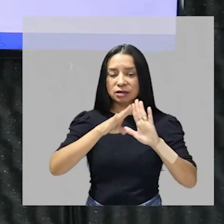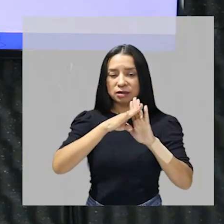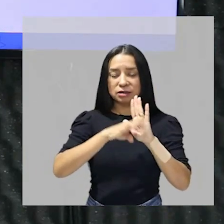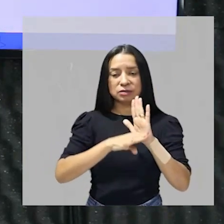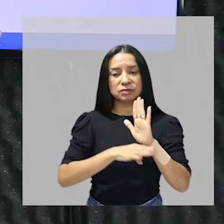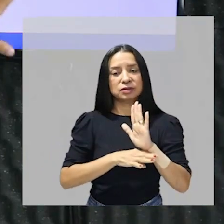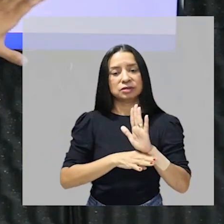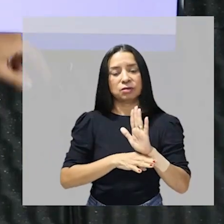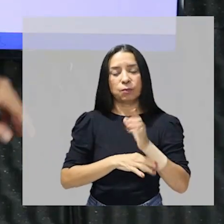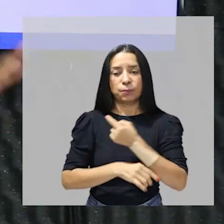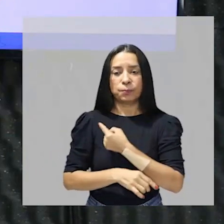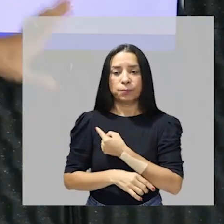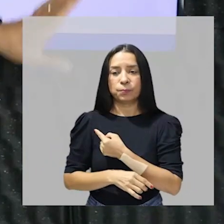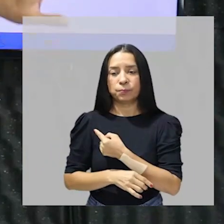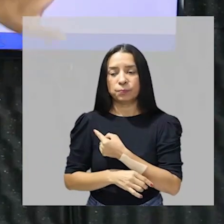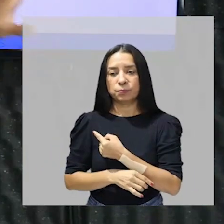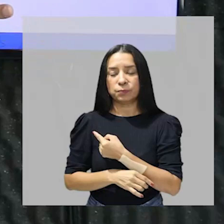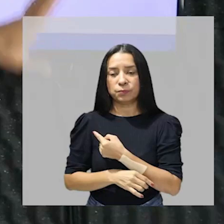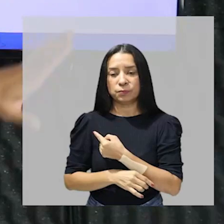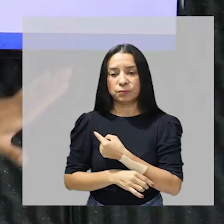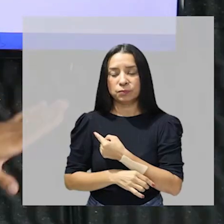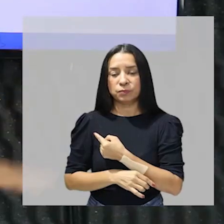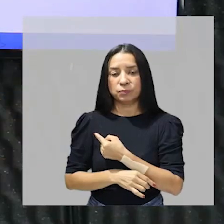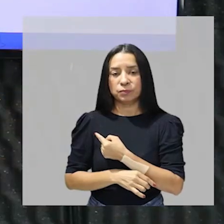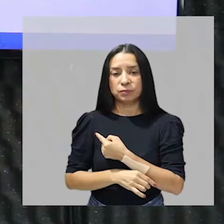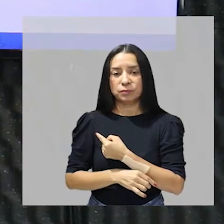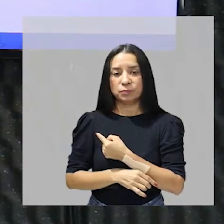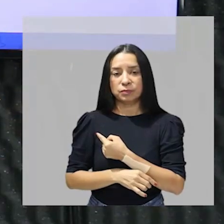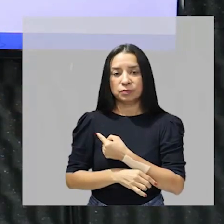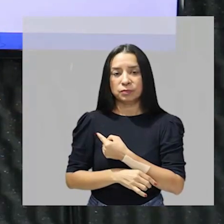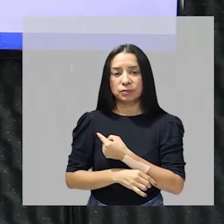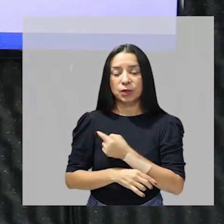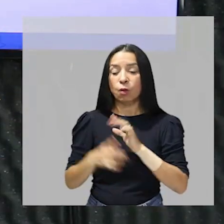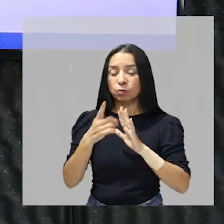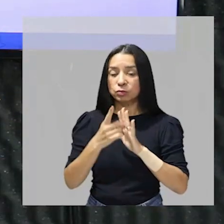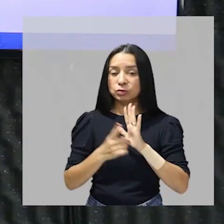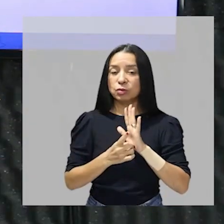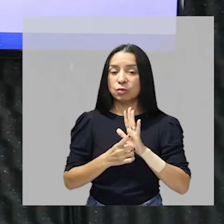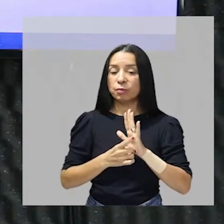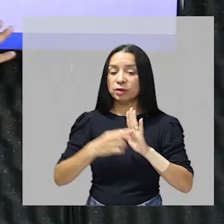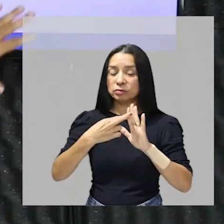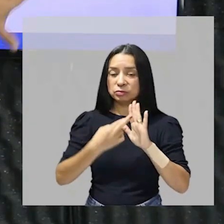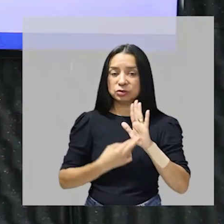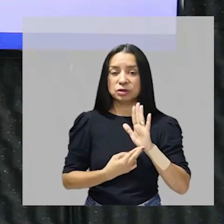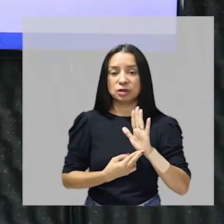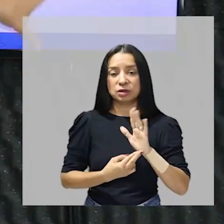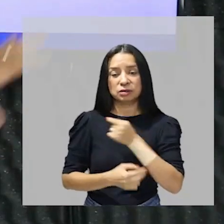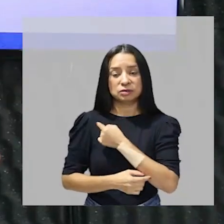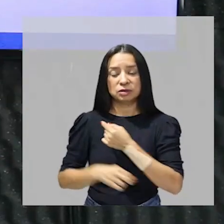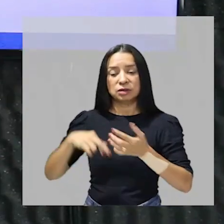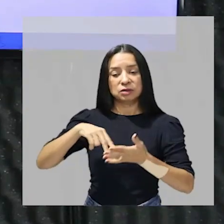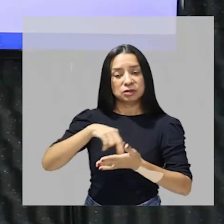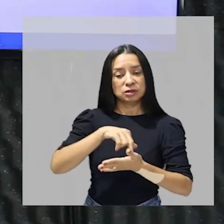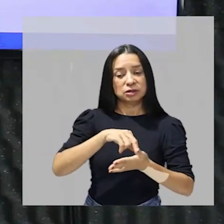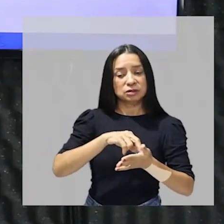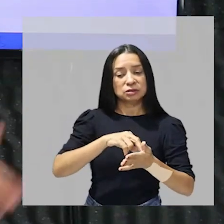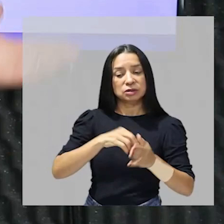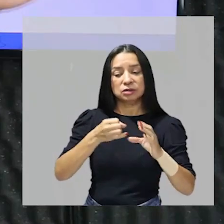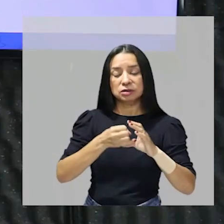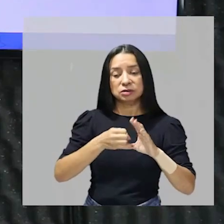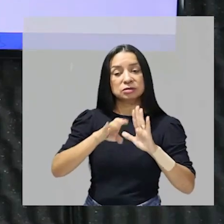Dentro da BNCC, tá? Da nossa Base Nacional Comum Curricular, que é o documento normativo, a ginástica se classifica dessas 3 formas